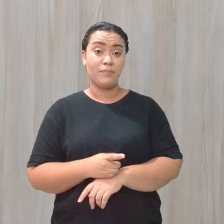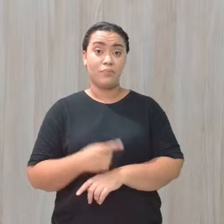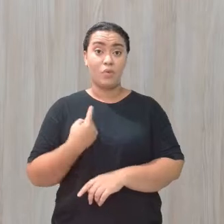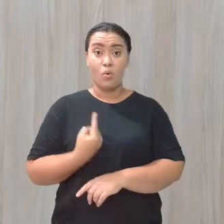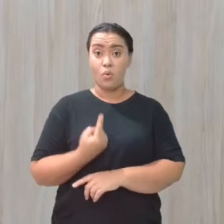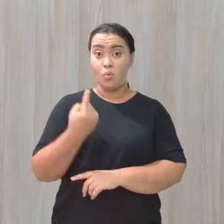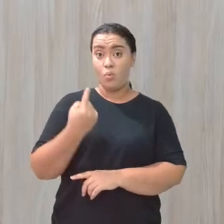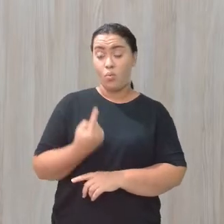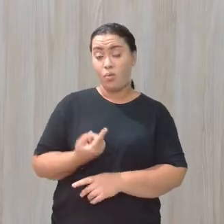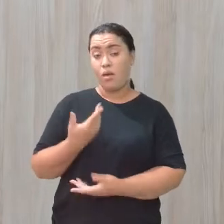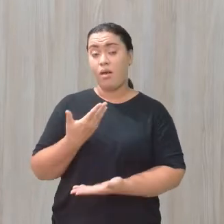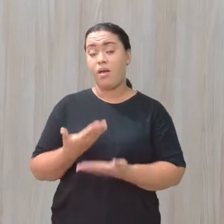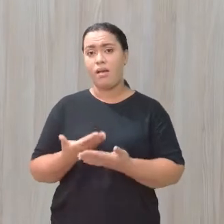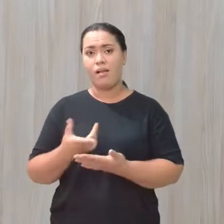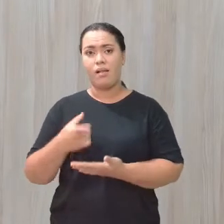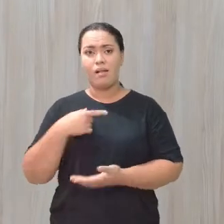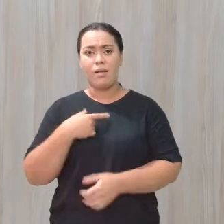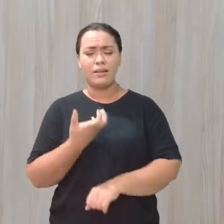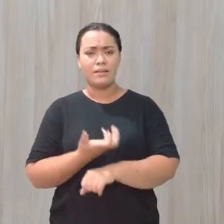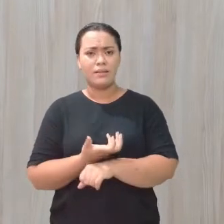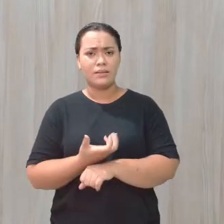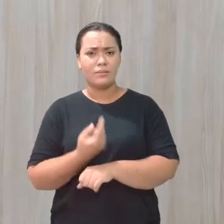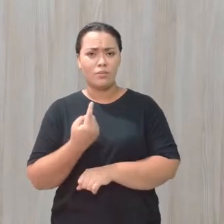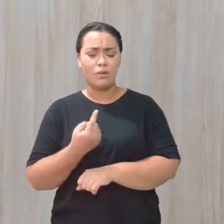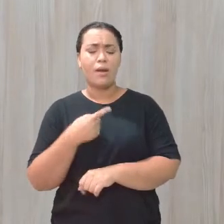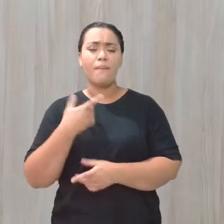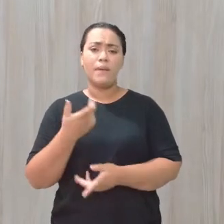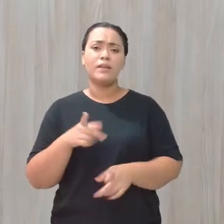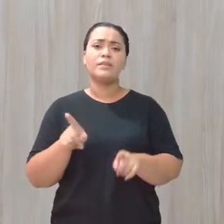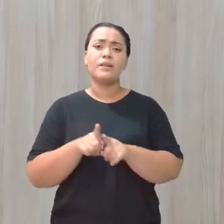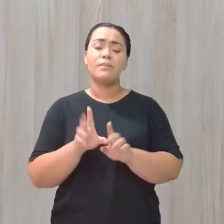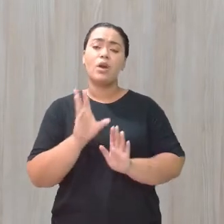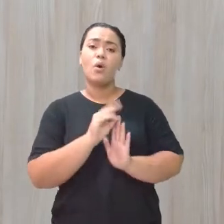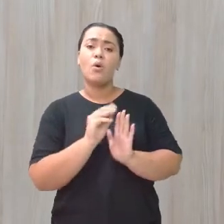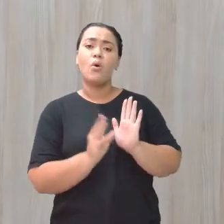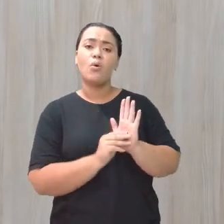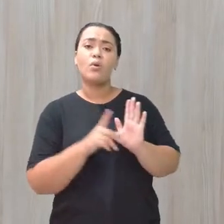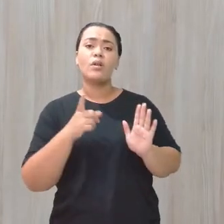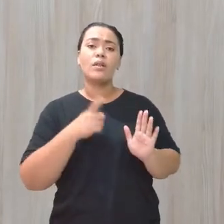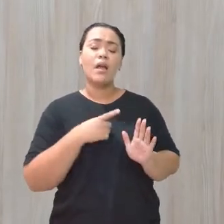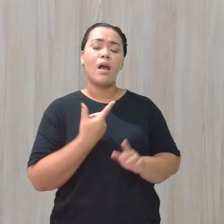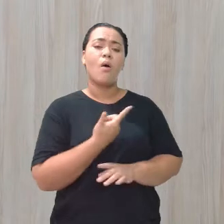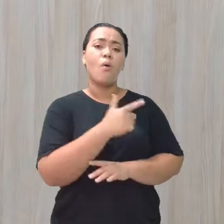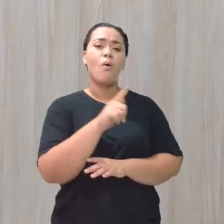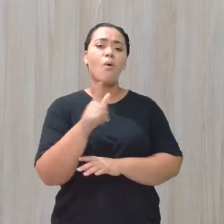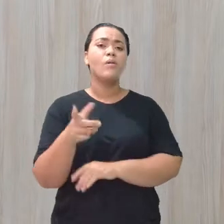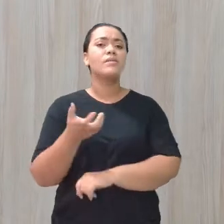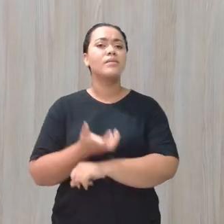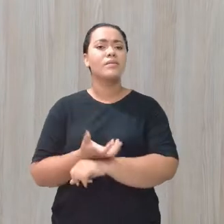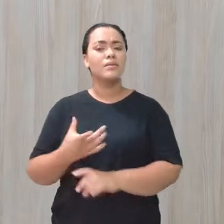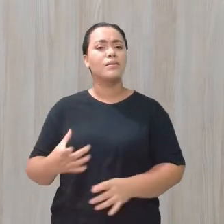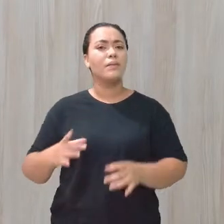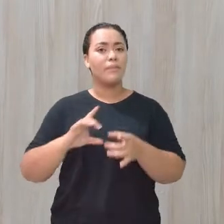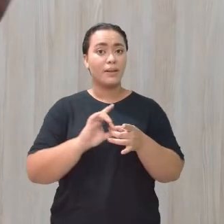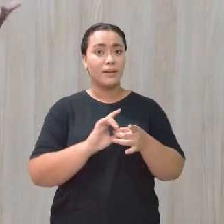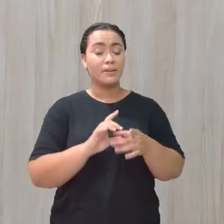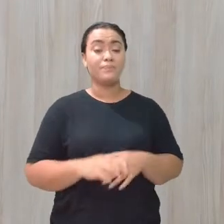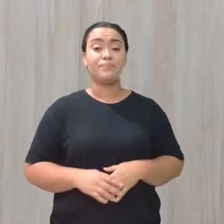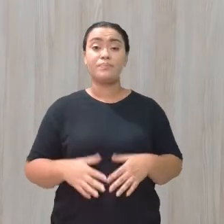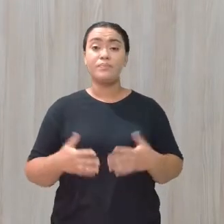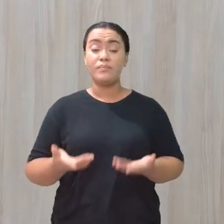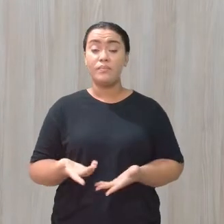uma aula de uma disciplina, mas a gente trabalha outros conteúdos de diferentes disciplinas, que foi o nosso caso. Na aula passada a gente